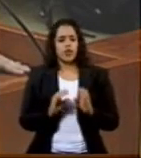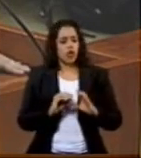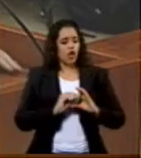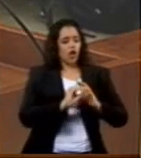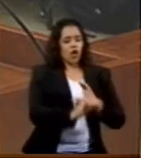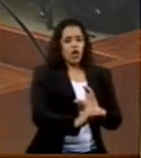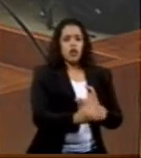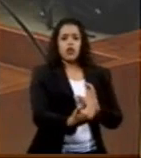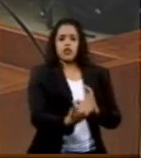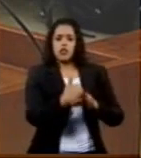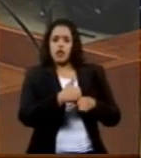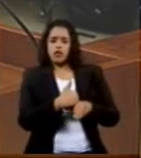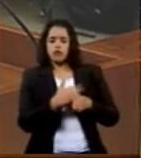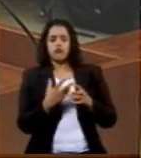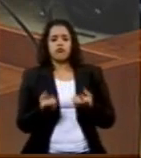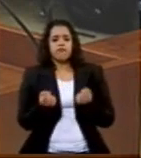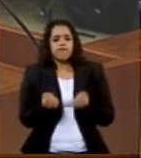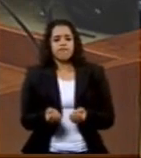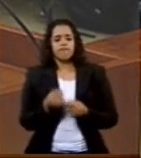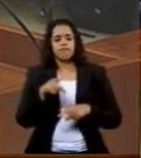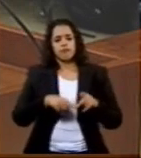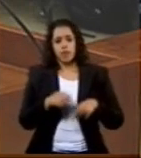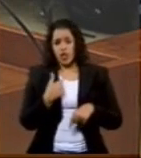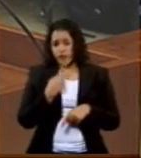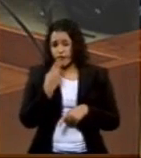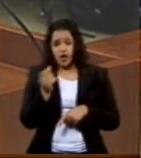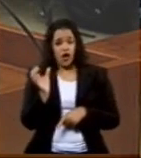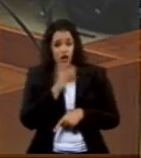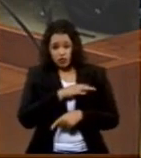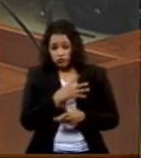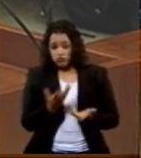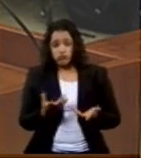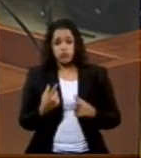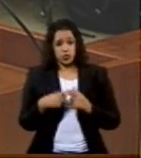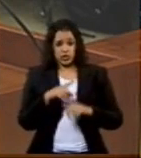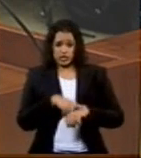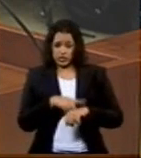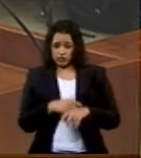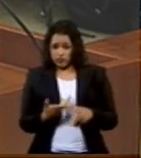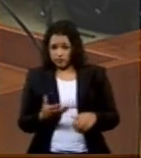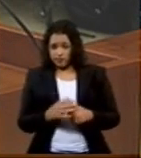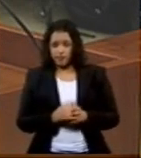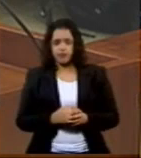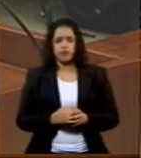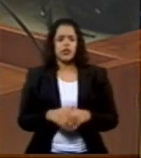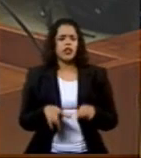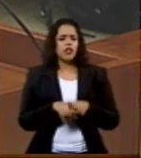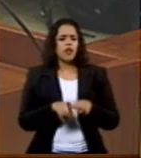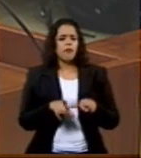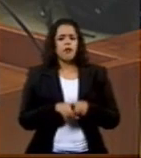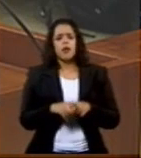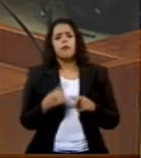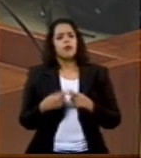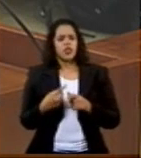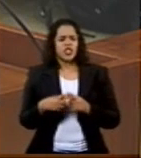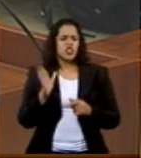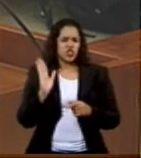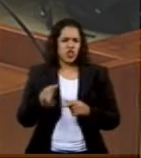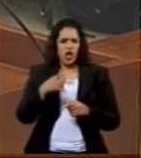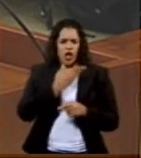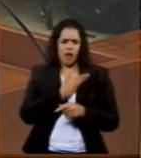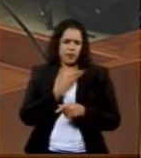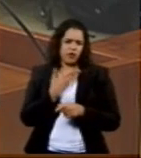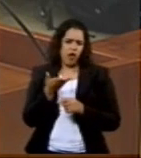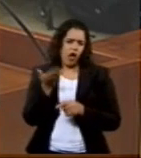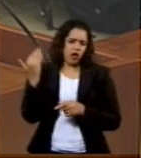Estado de Pernambuco. Serei breve em minhas ponderações, em razão do tempo, e também porque muito do que foi trazido aqui na tribuna